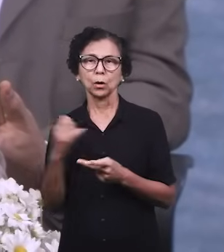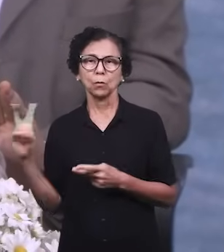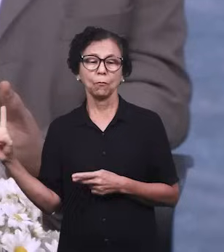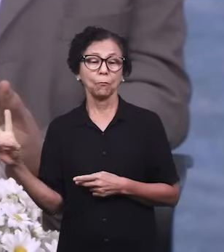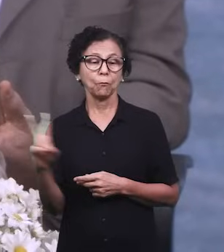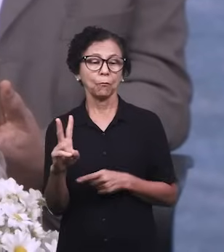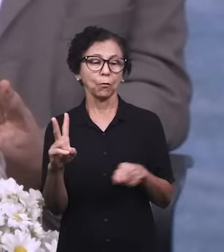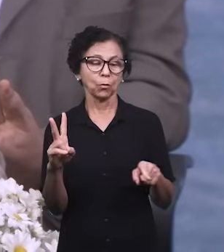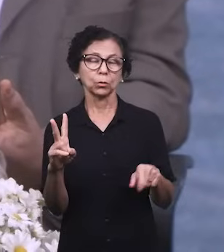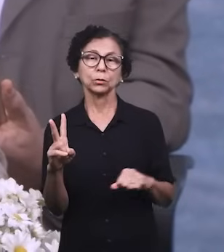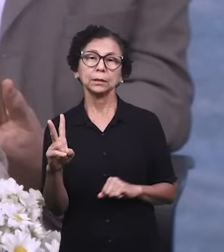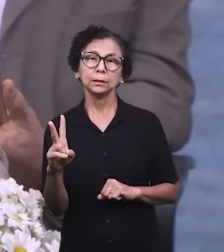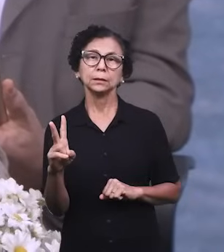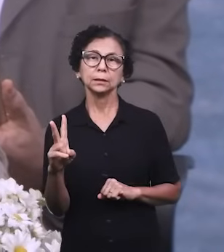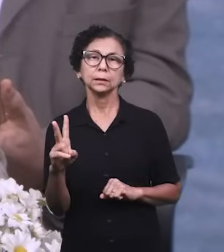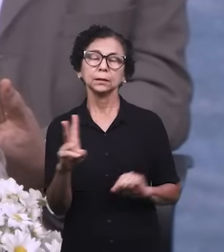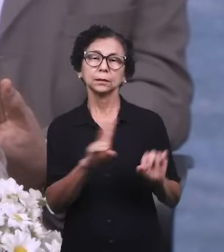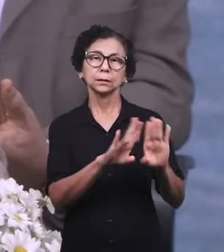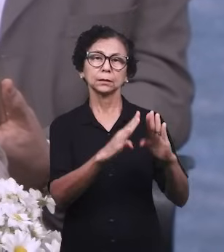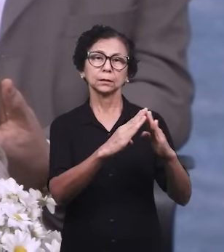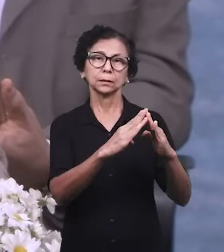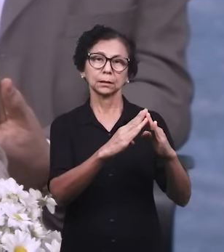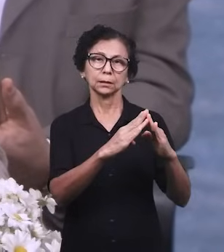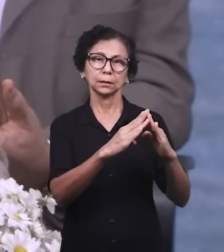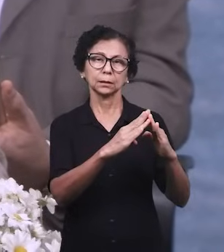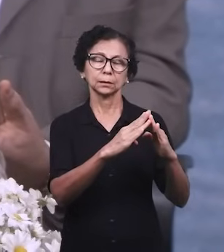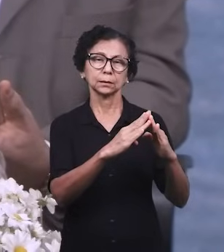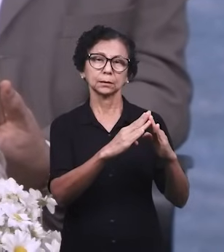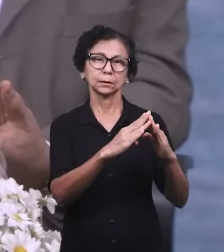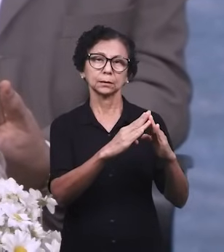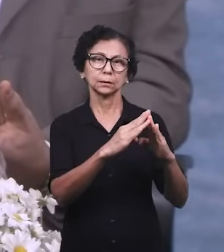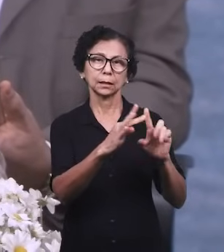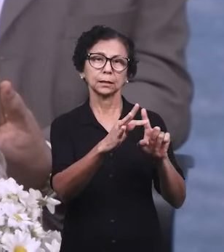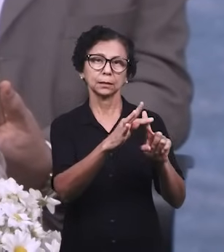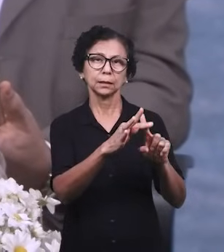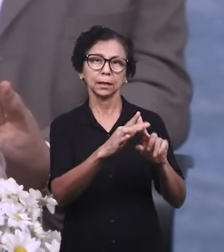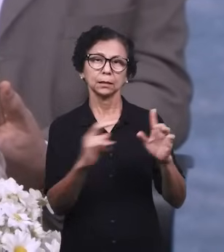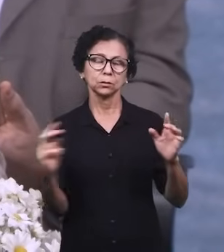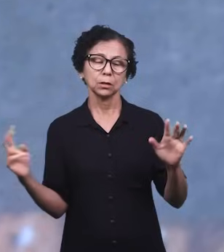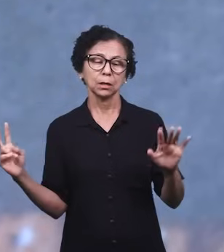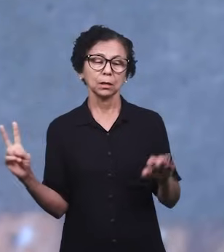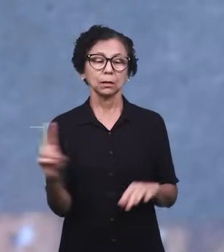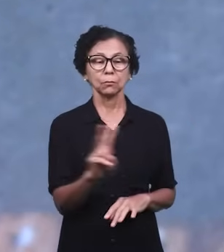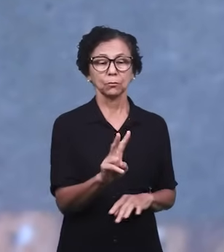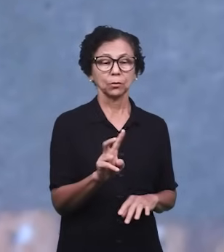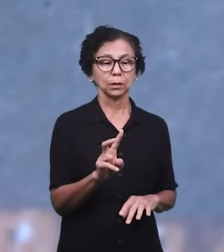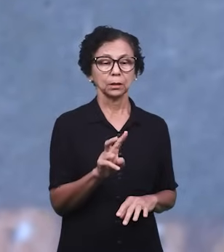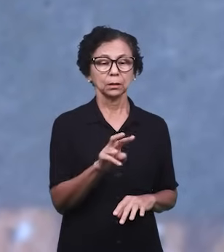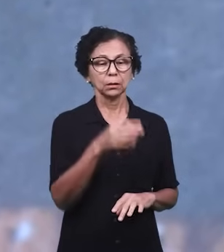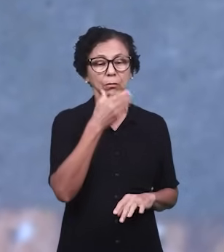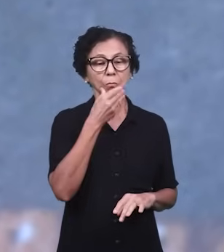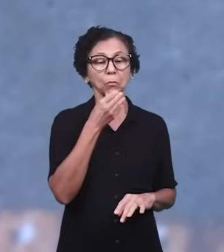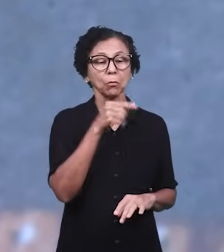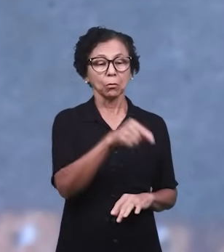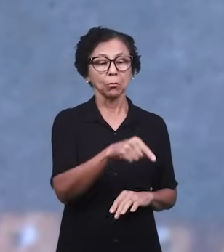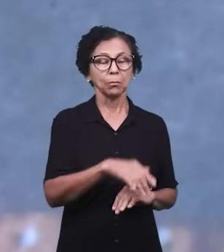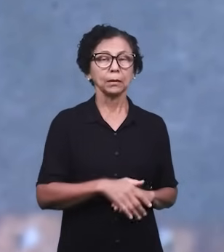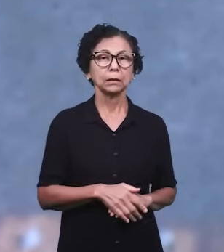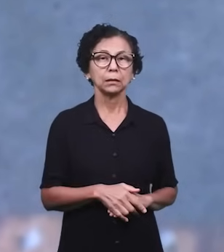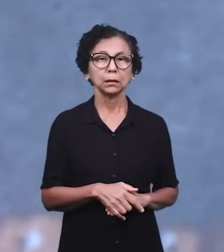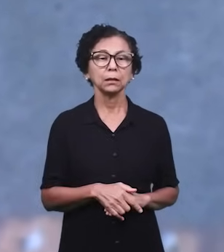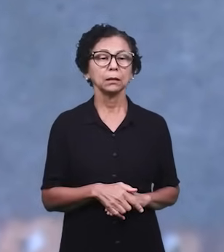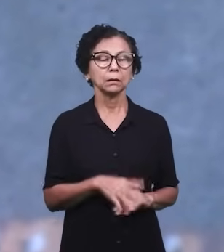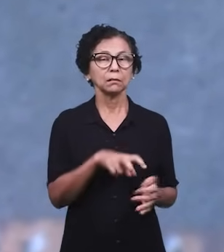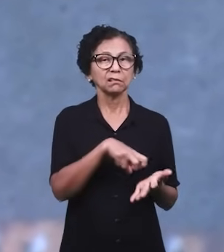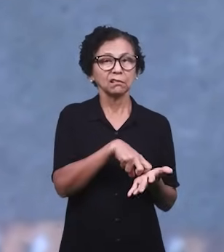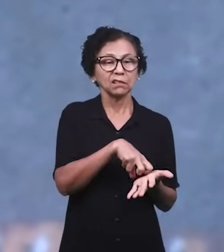teve a oportunidade de pregar, houve uma expectativa muito grande em função daquela operação de maravilhas, e ali